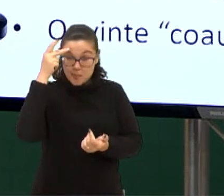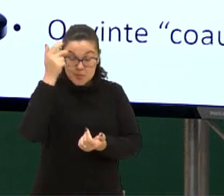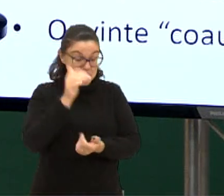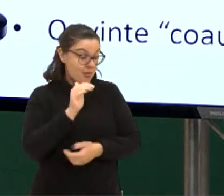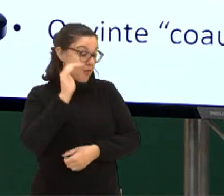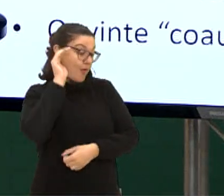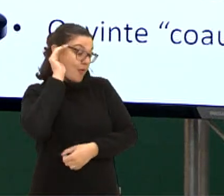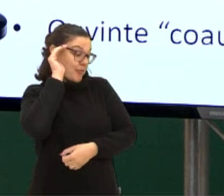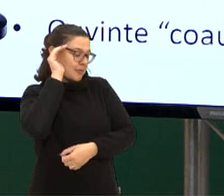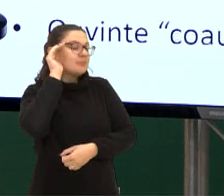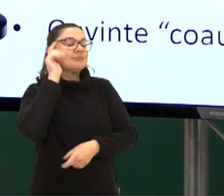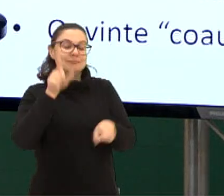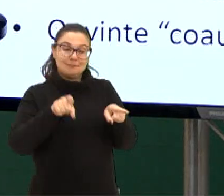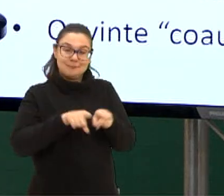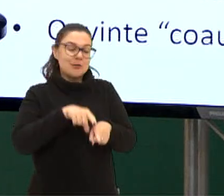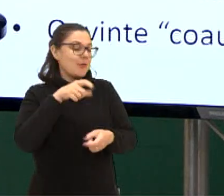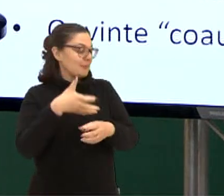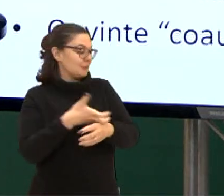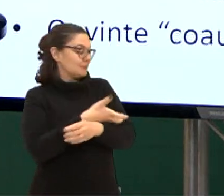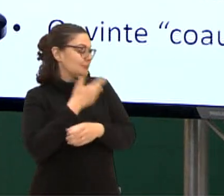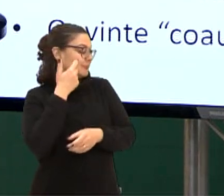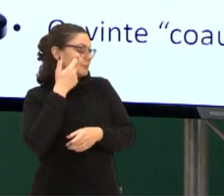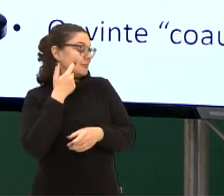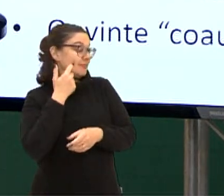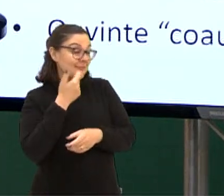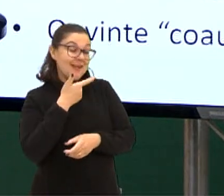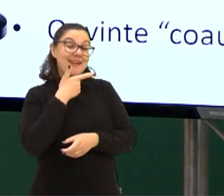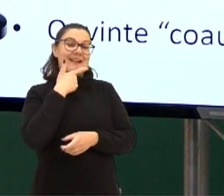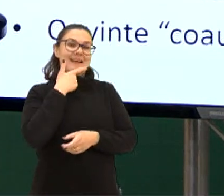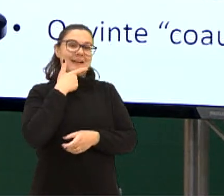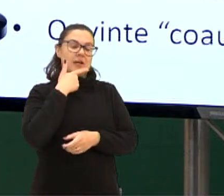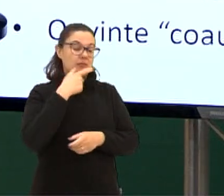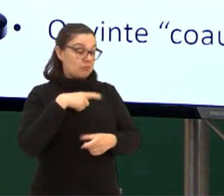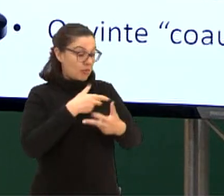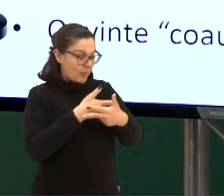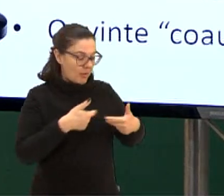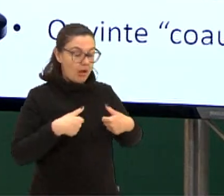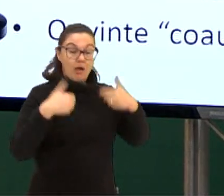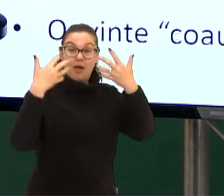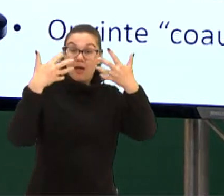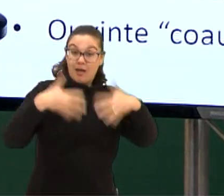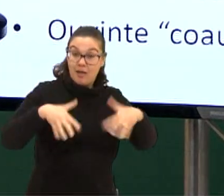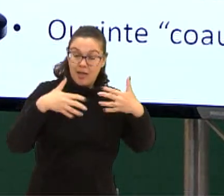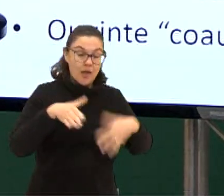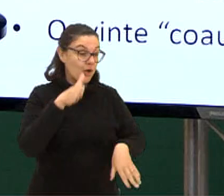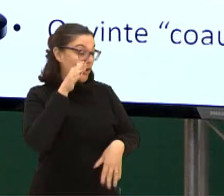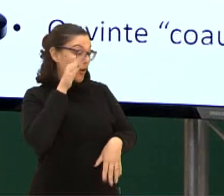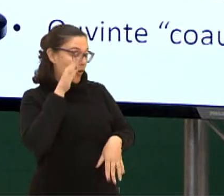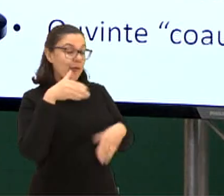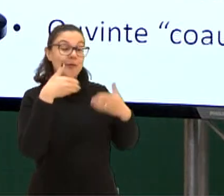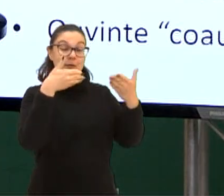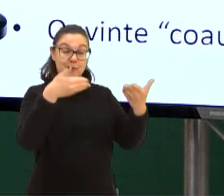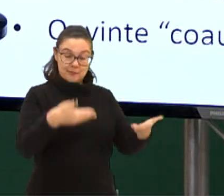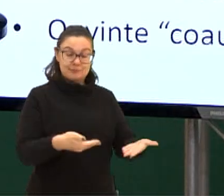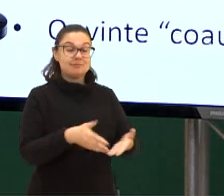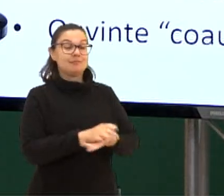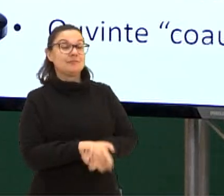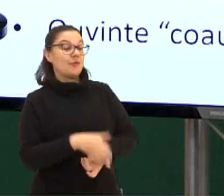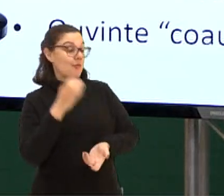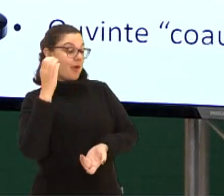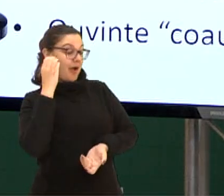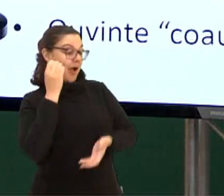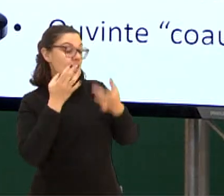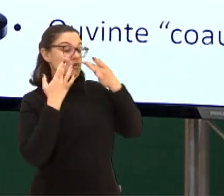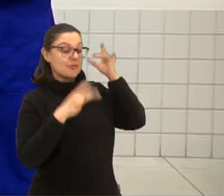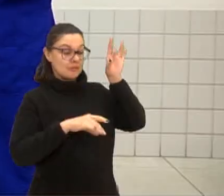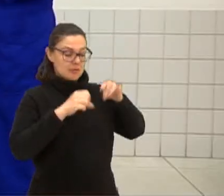também se emocionavam. E a gente vai ver algumas coisas bem curiosas bem interessantes sobre o radioteatro e a